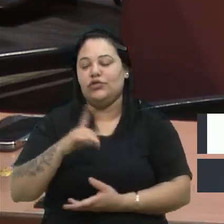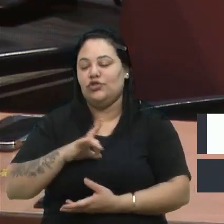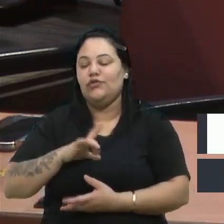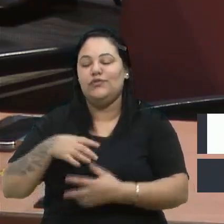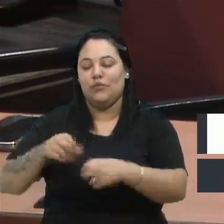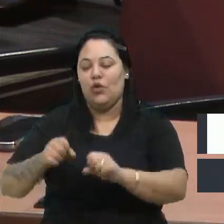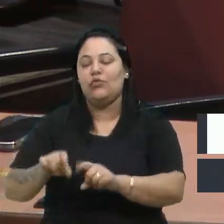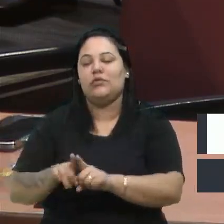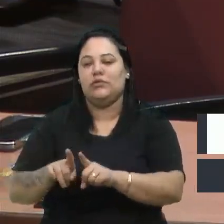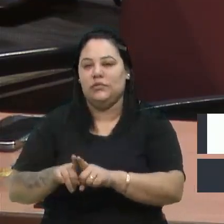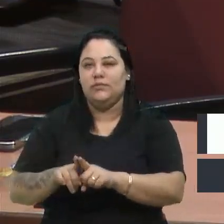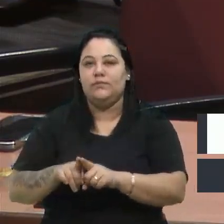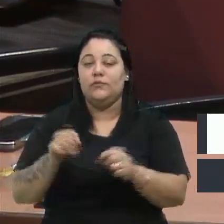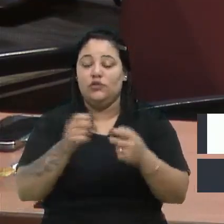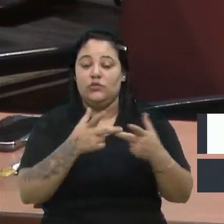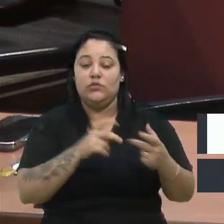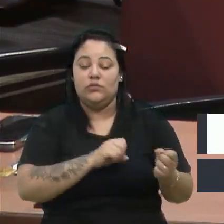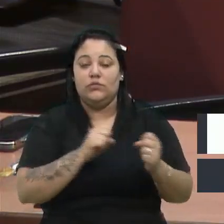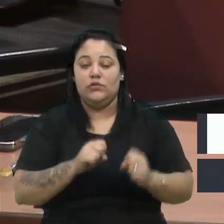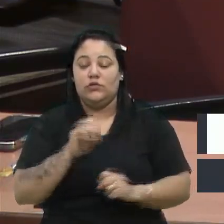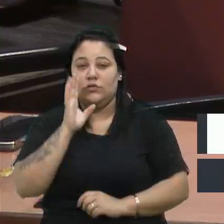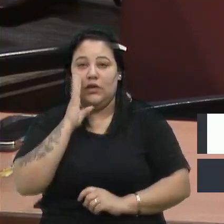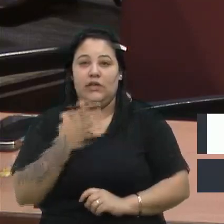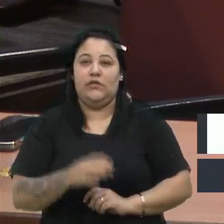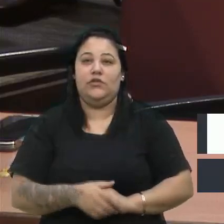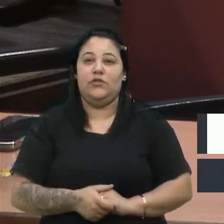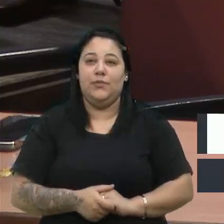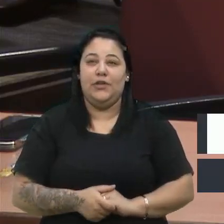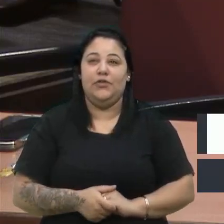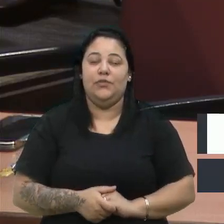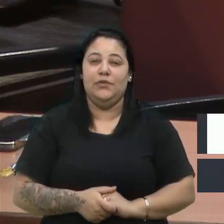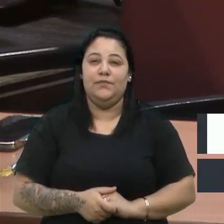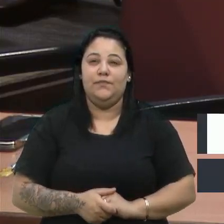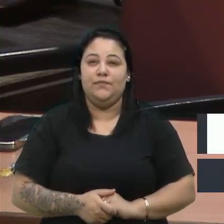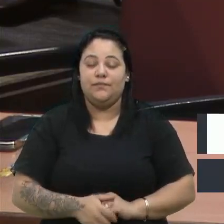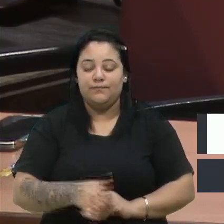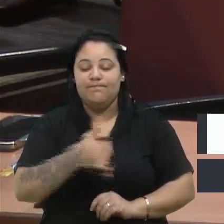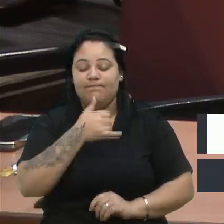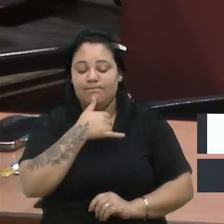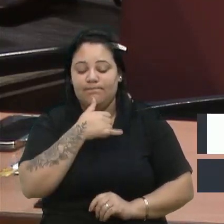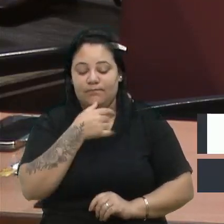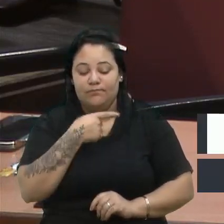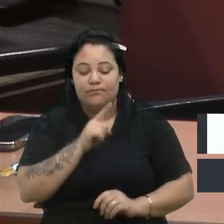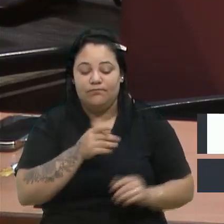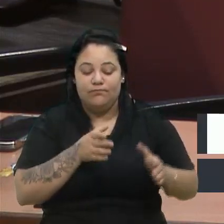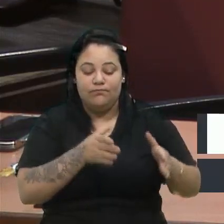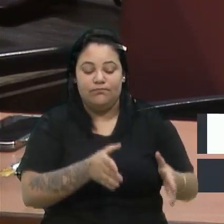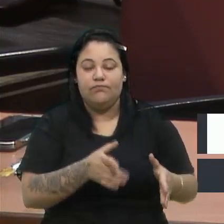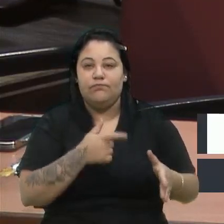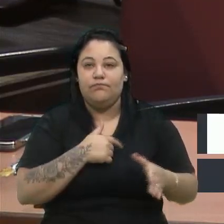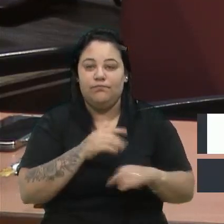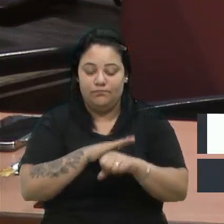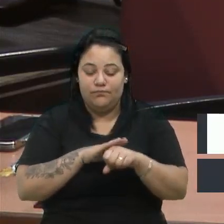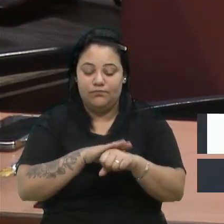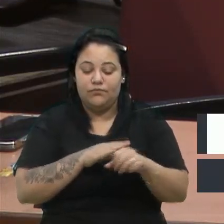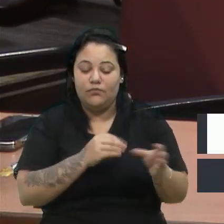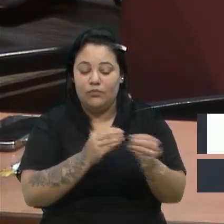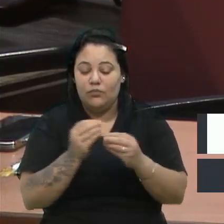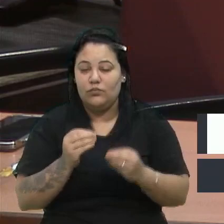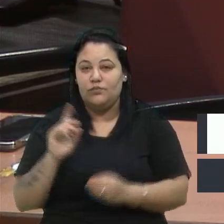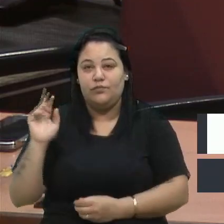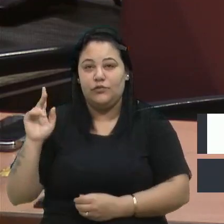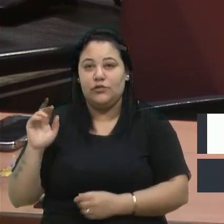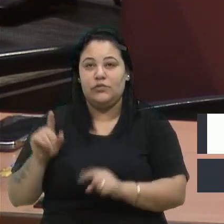situações que podem levar a isso. Infelizmente, eu estive lá e conversei muito com os irmãos,